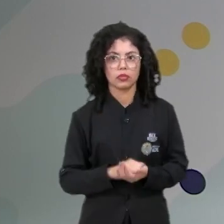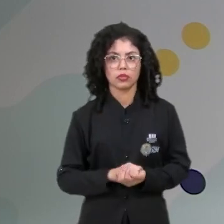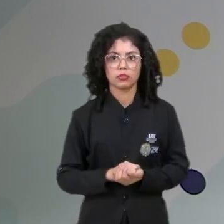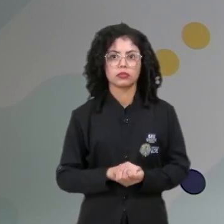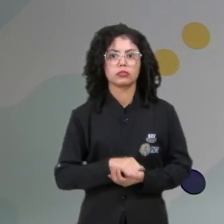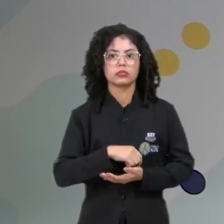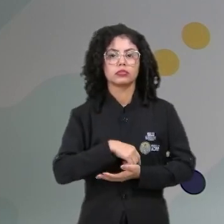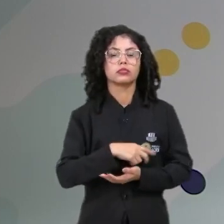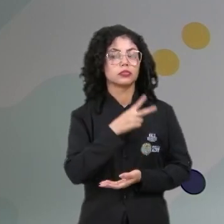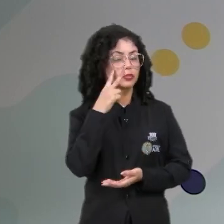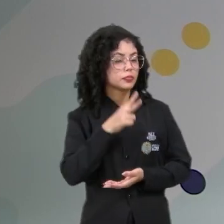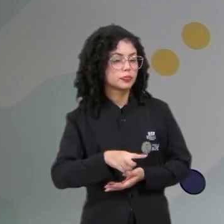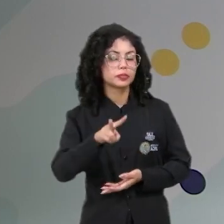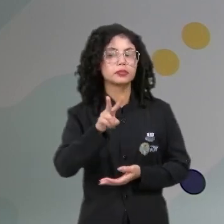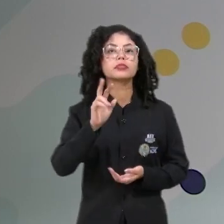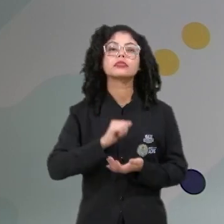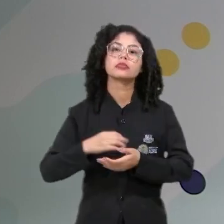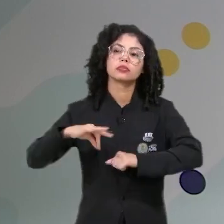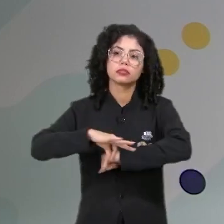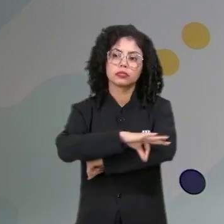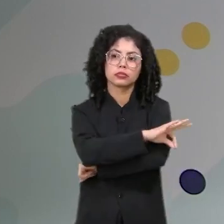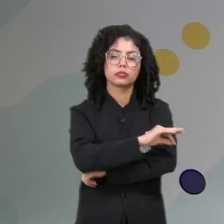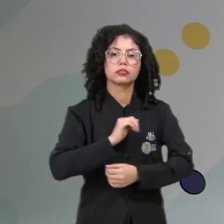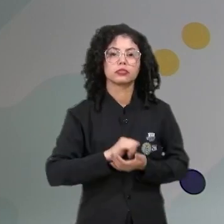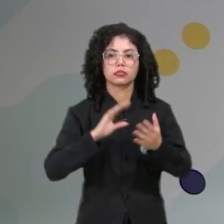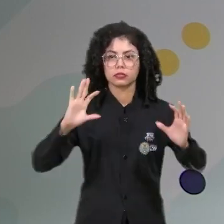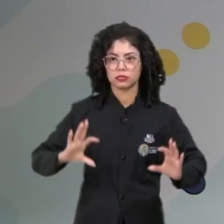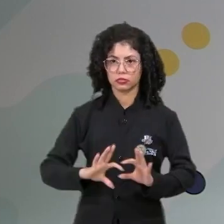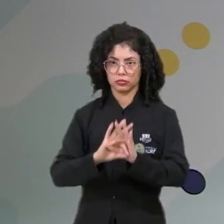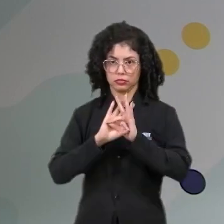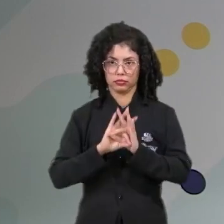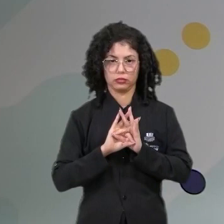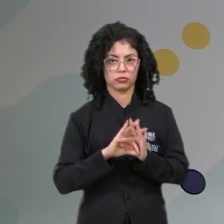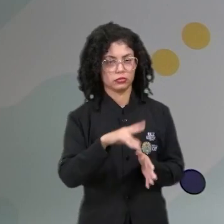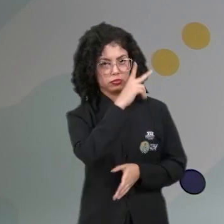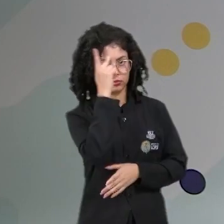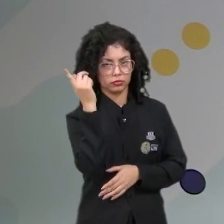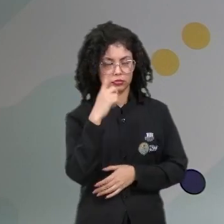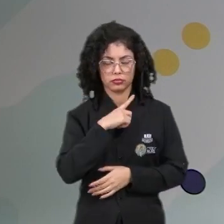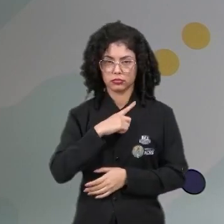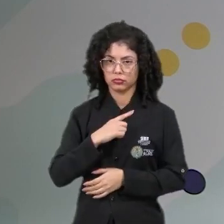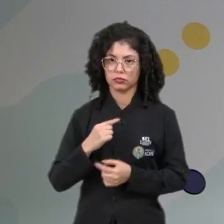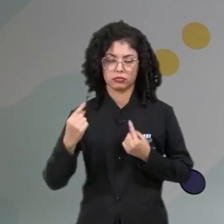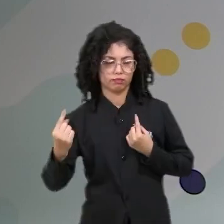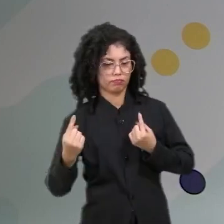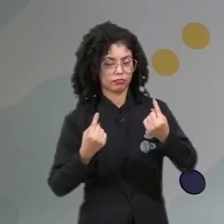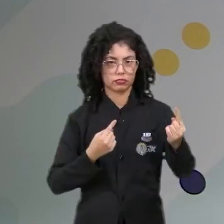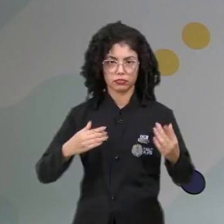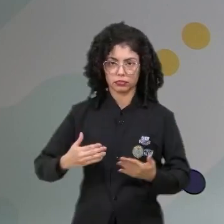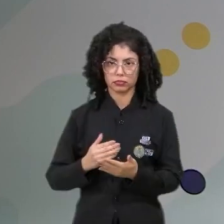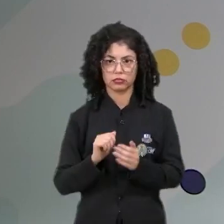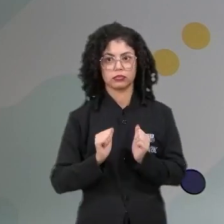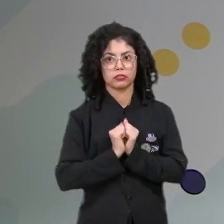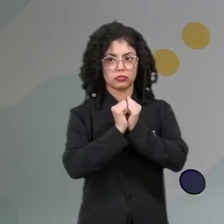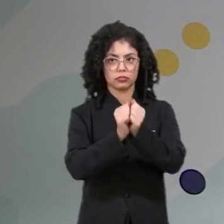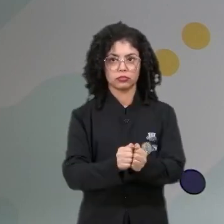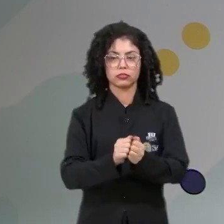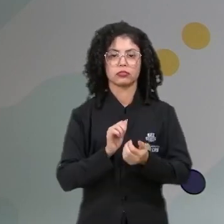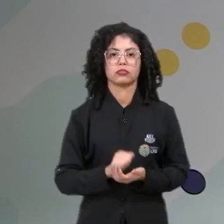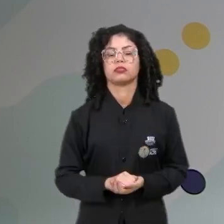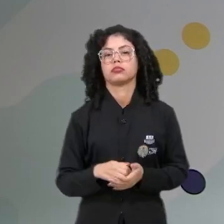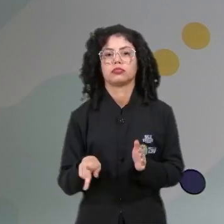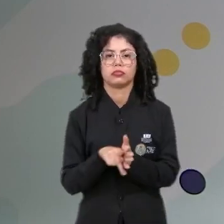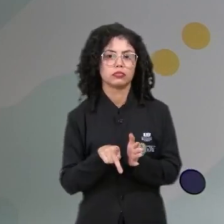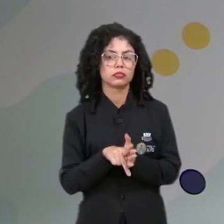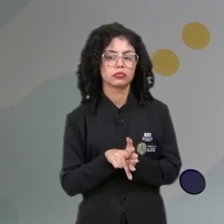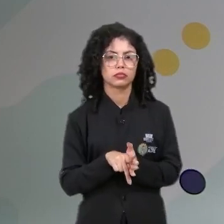essas impressões aí na arquitetura ou então nas relações que as pessoas têm uma com as outras aí, levando em conta também